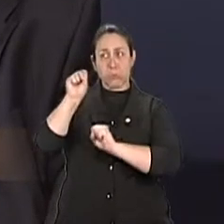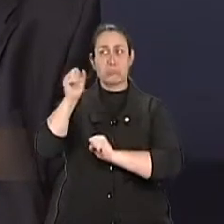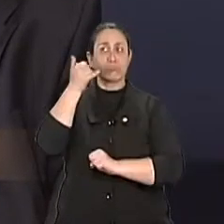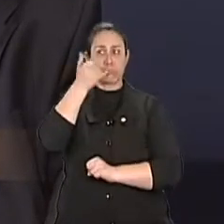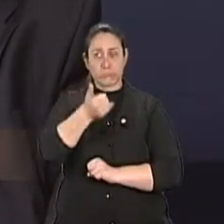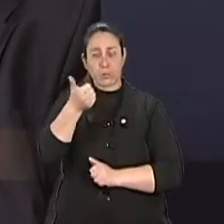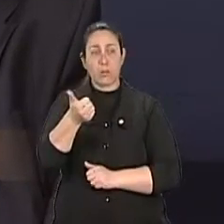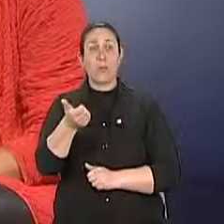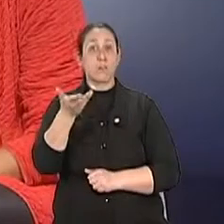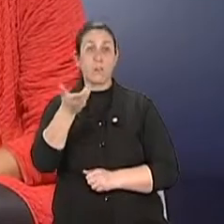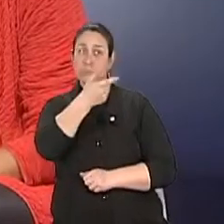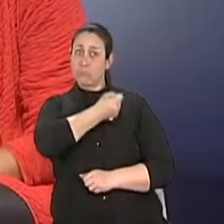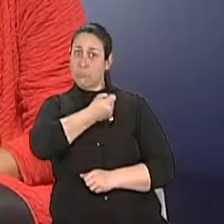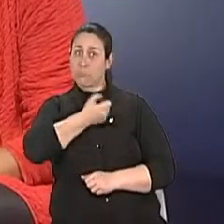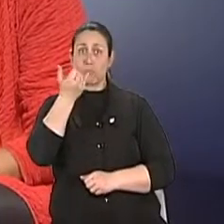3314-3434.